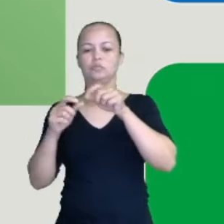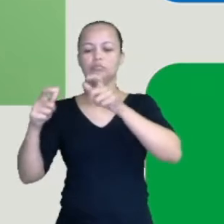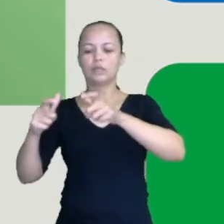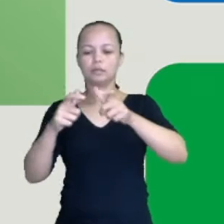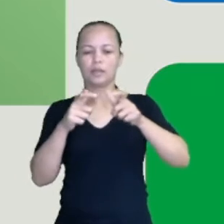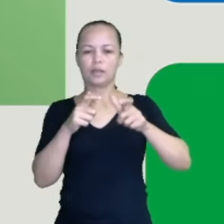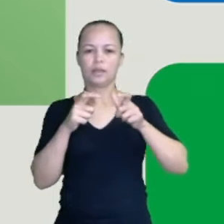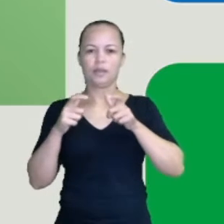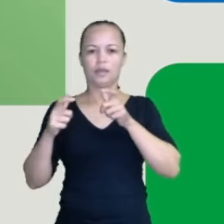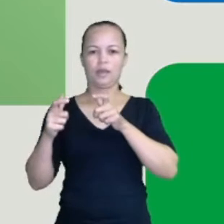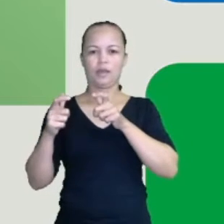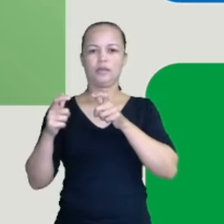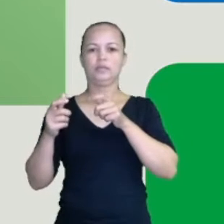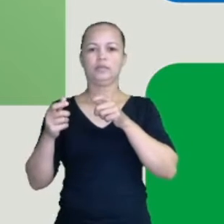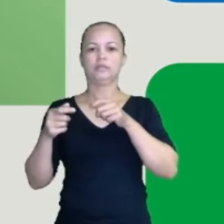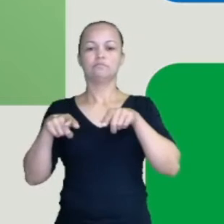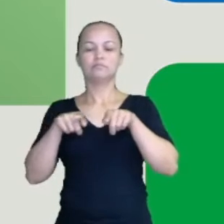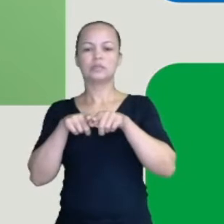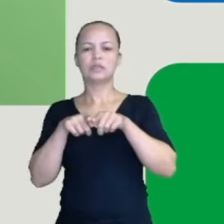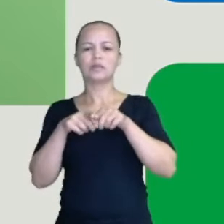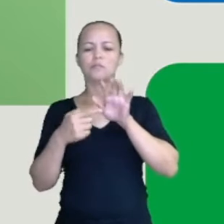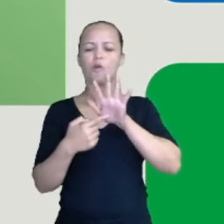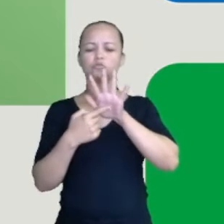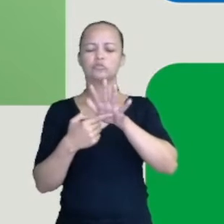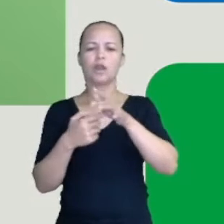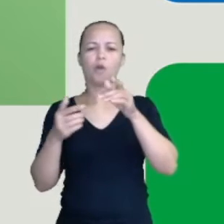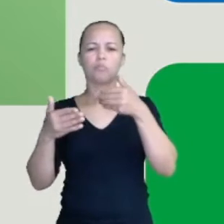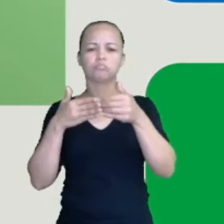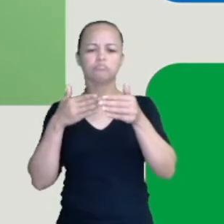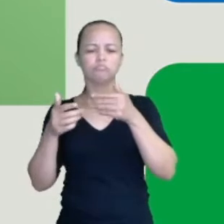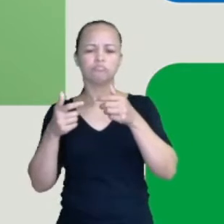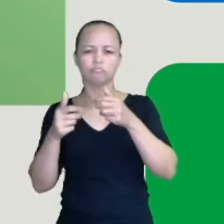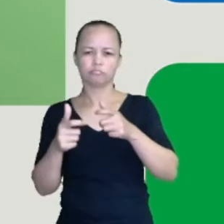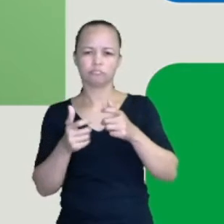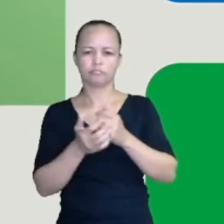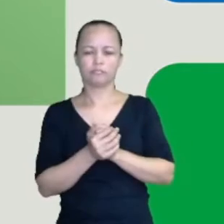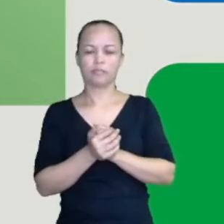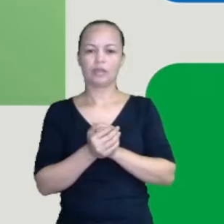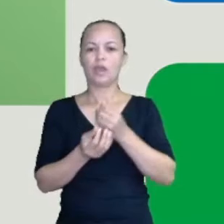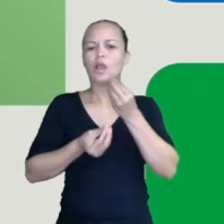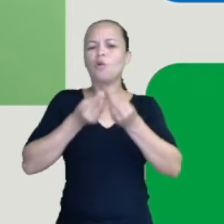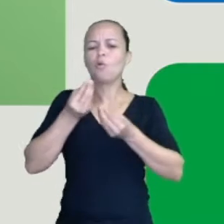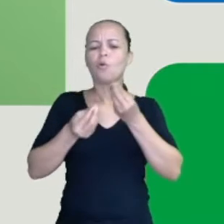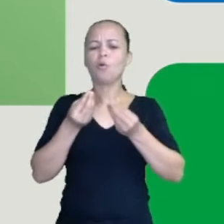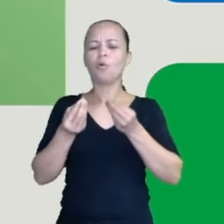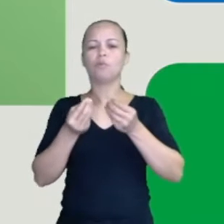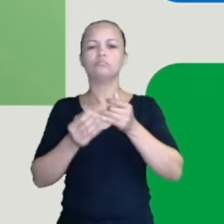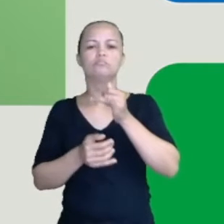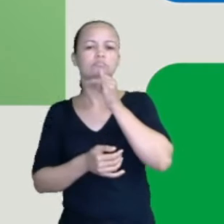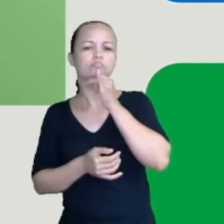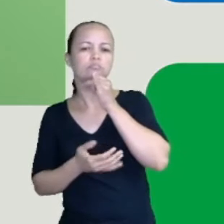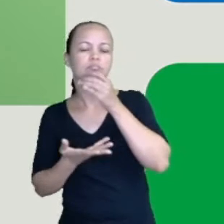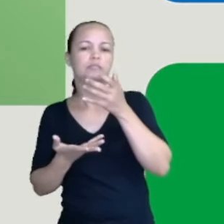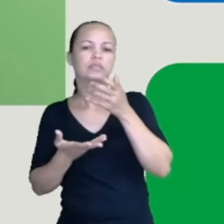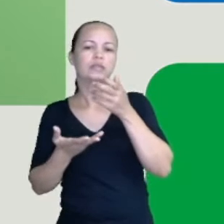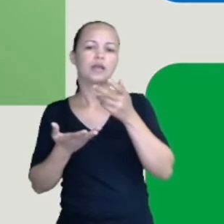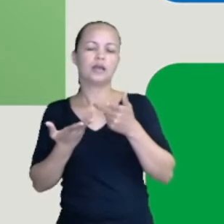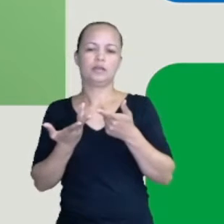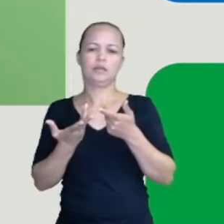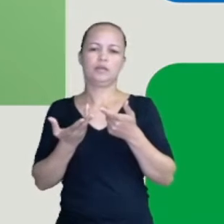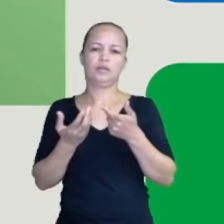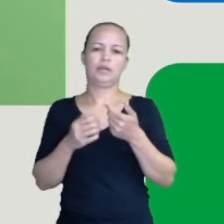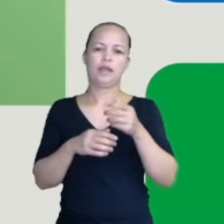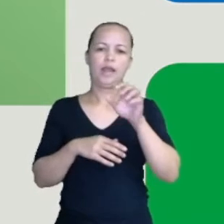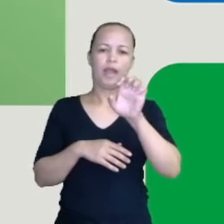ou aproximada de alguma coisa. Qualquer coisa que possa ser utilizada como modelo, exemplo ou